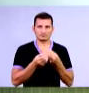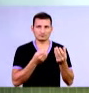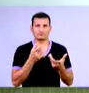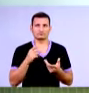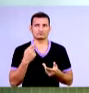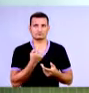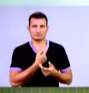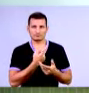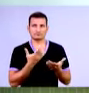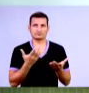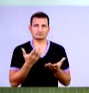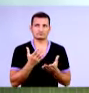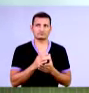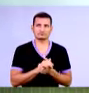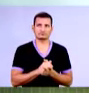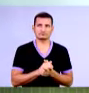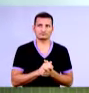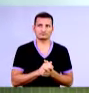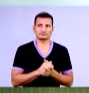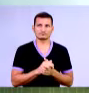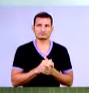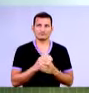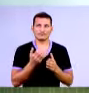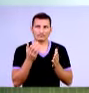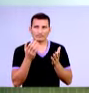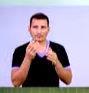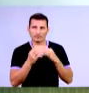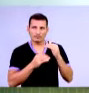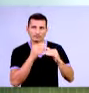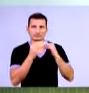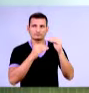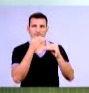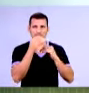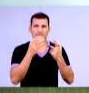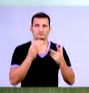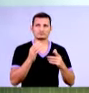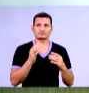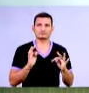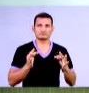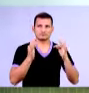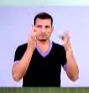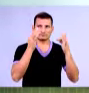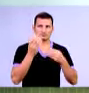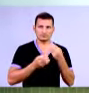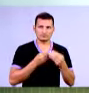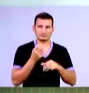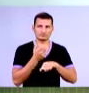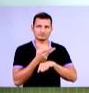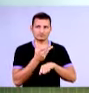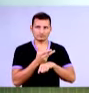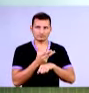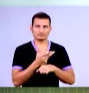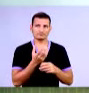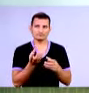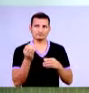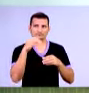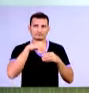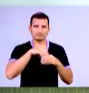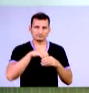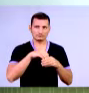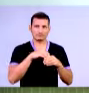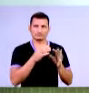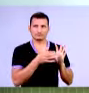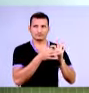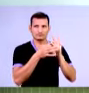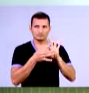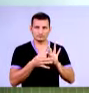aqui, até o desenvolvimento, estágio atual tecnológico, né? E como a multimídia se insere nesse contexto,